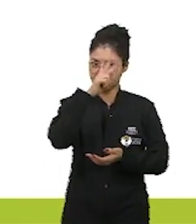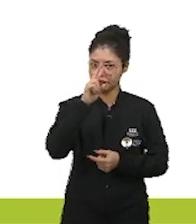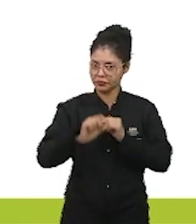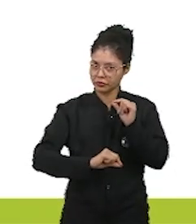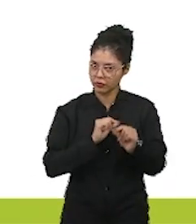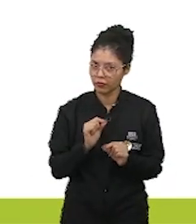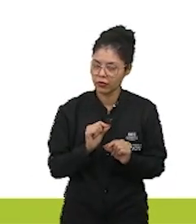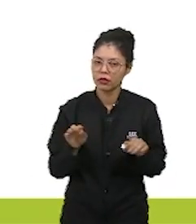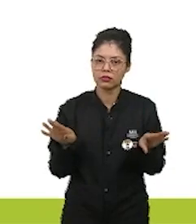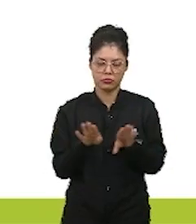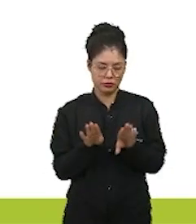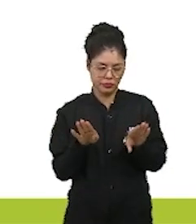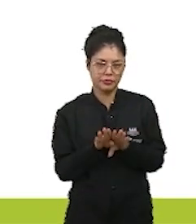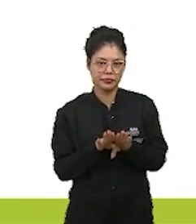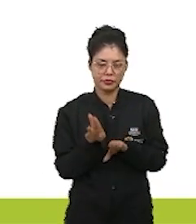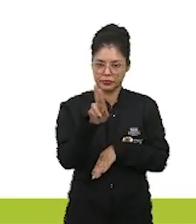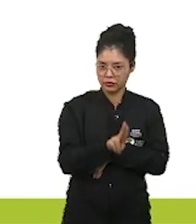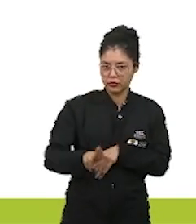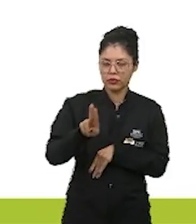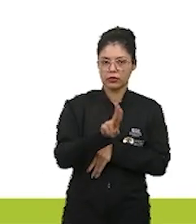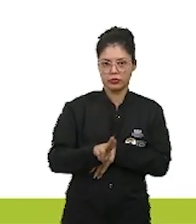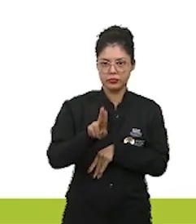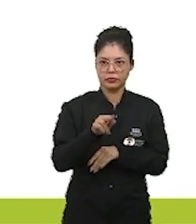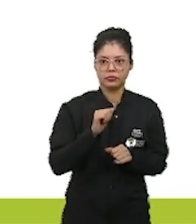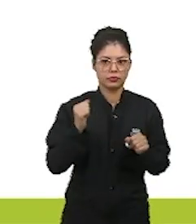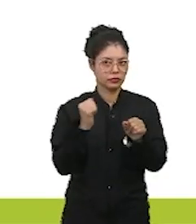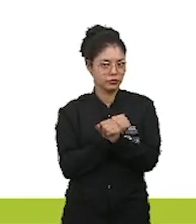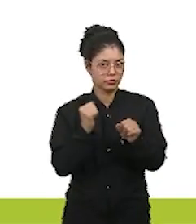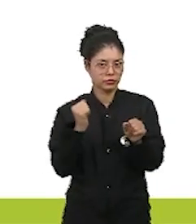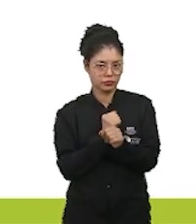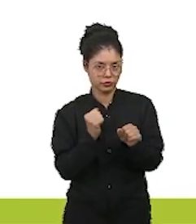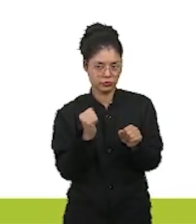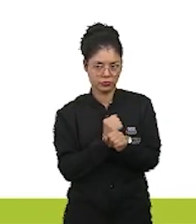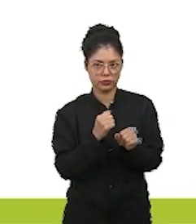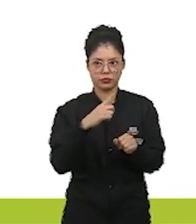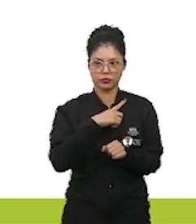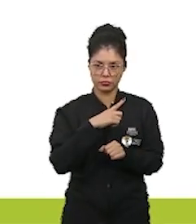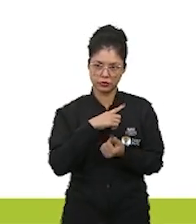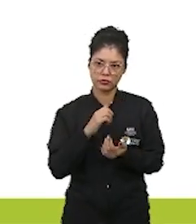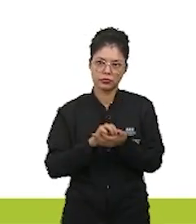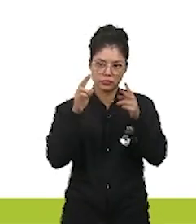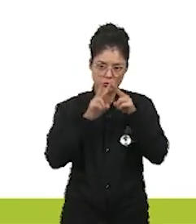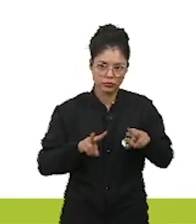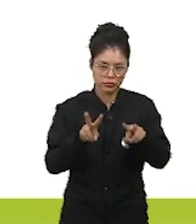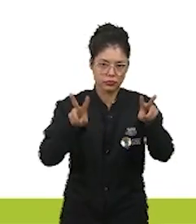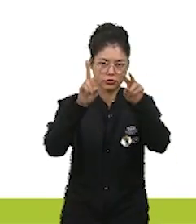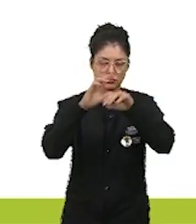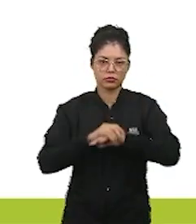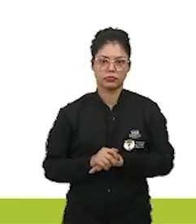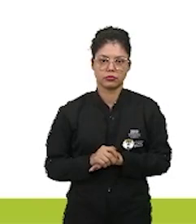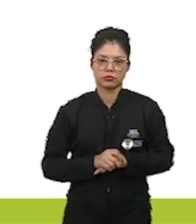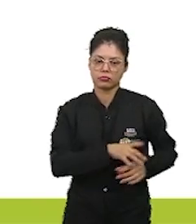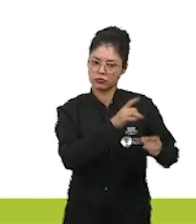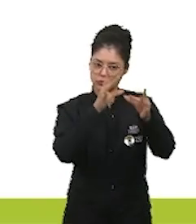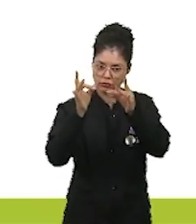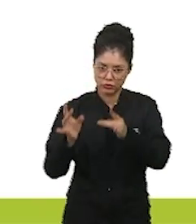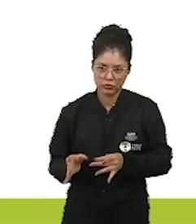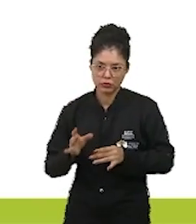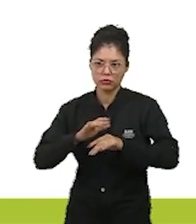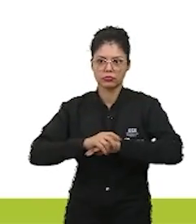que o granito também ele é muito utilizado aí nas construções, então tem aí uma visibilidade no